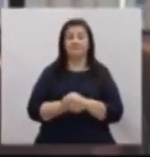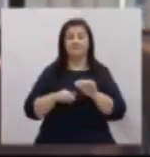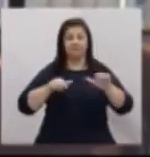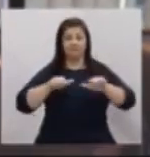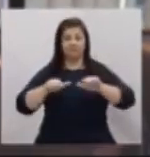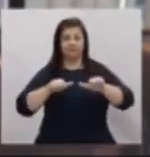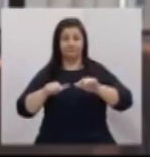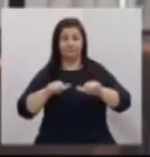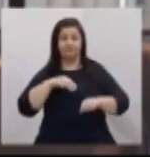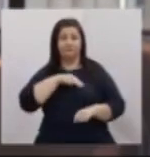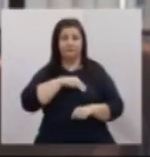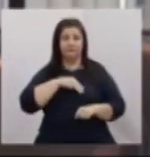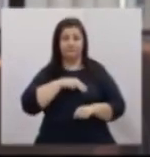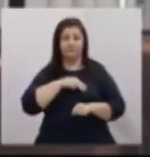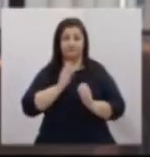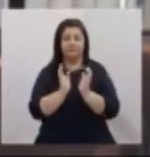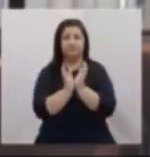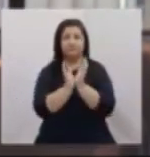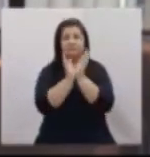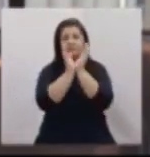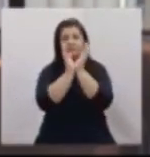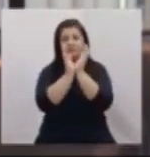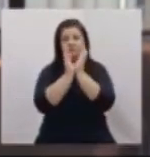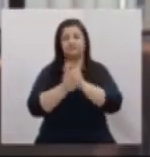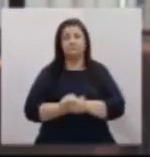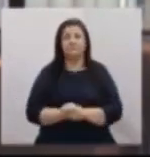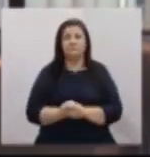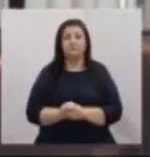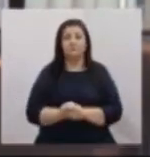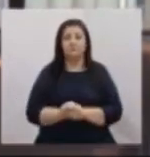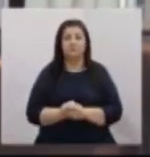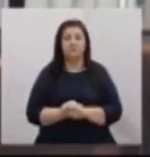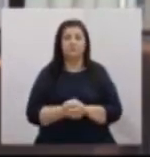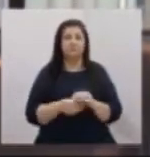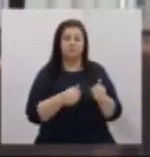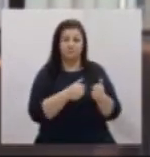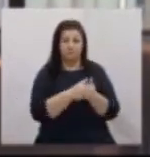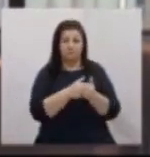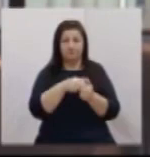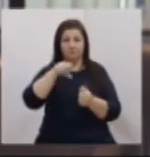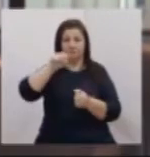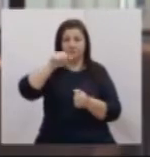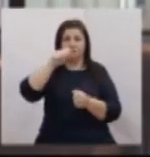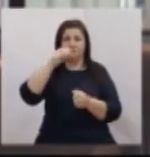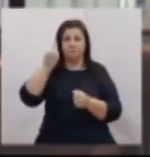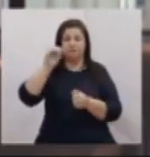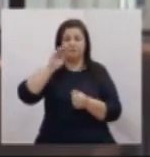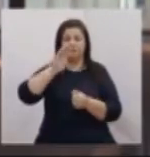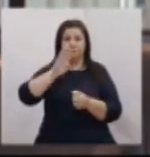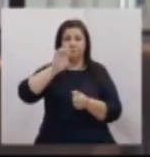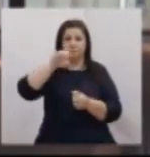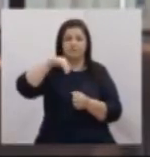da Eucaristia na paróquia São João Batista, mais de perto na comunidade São Bento, né, no Terra de São